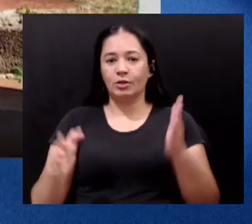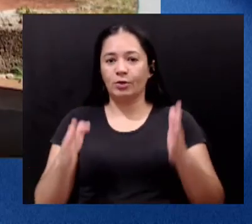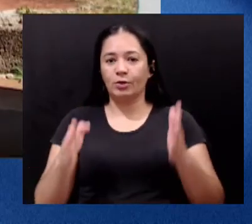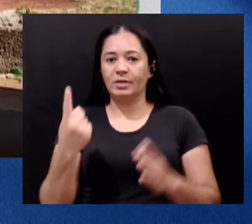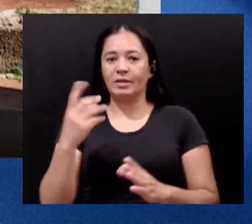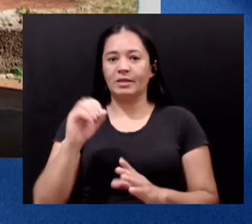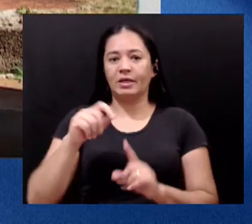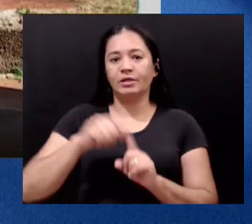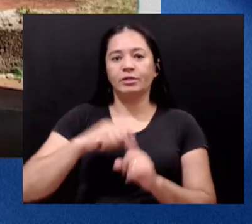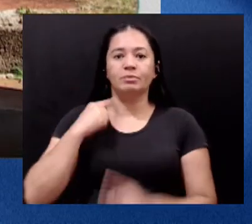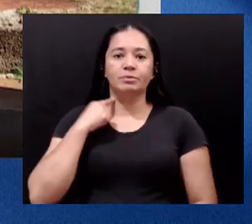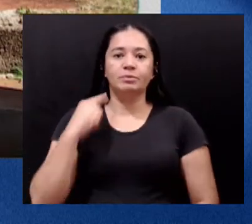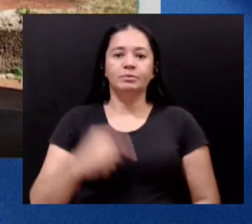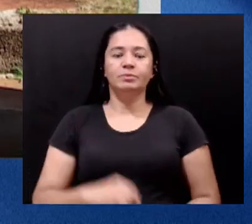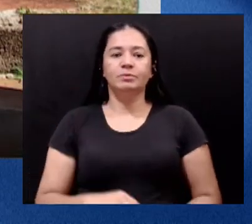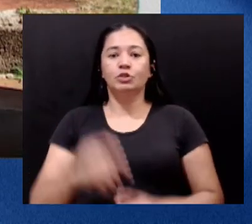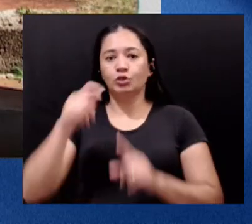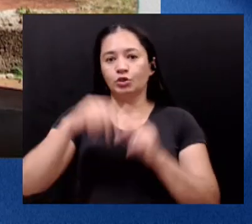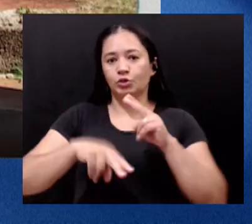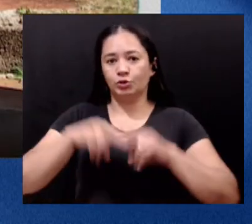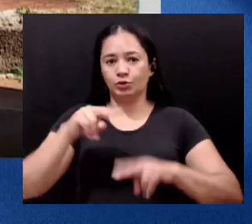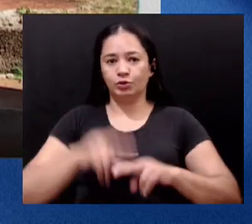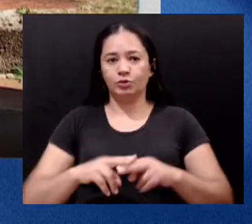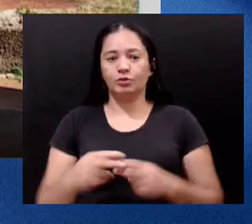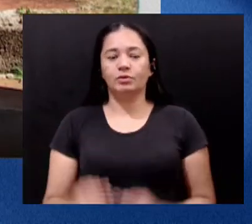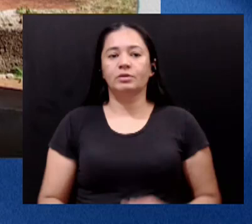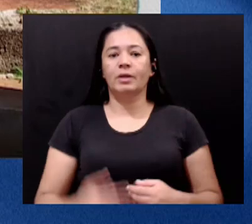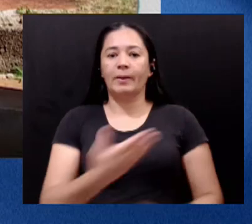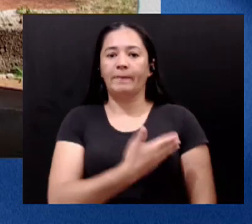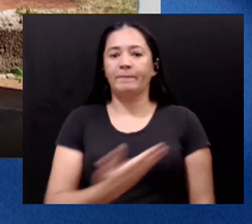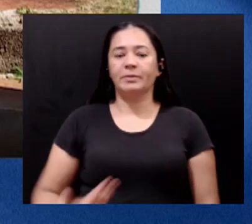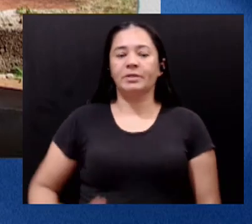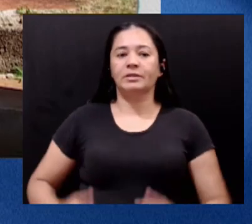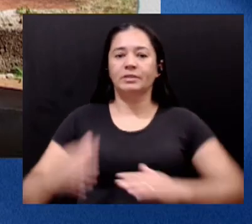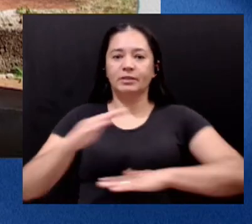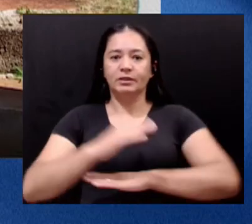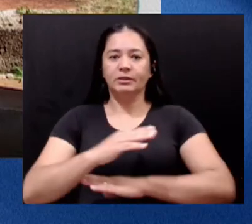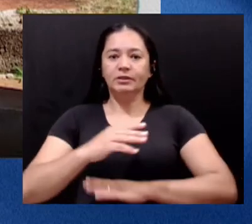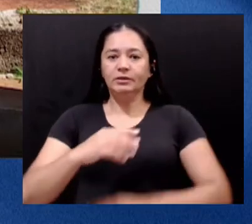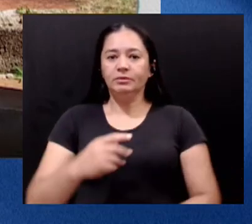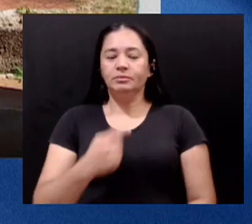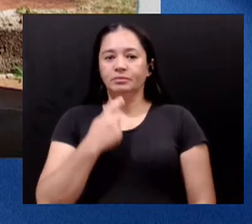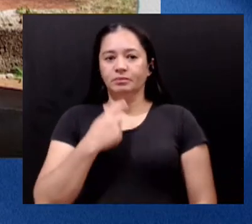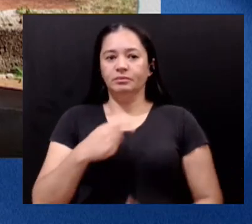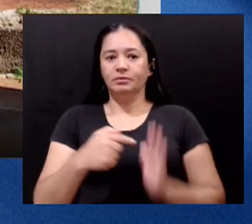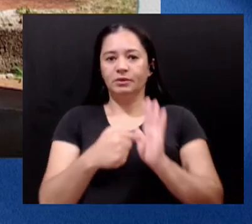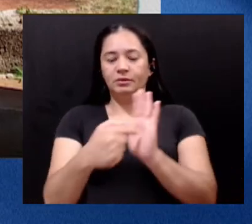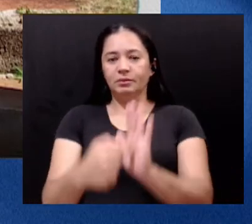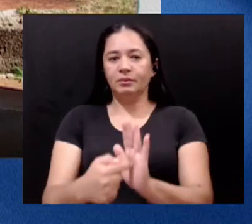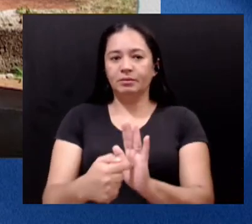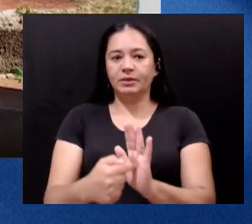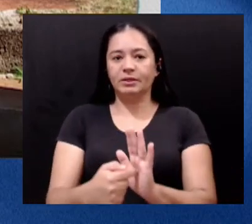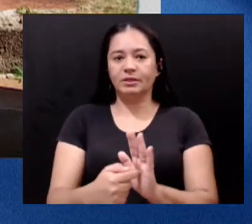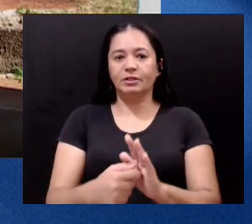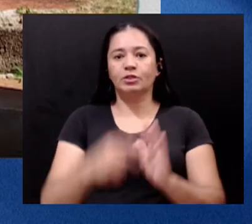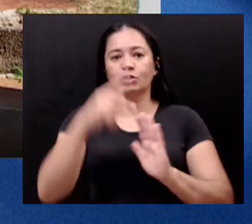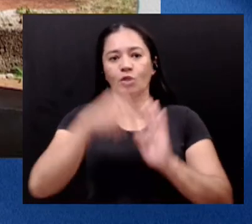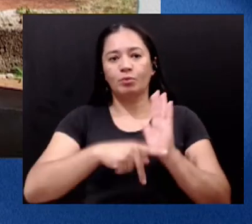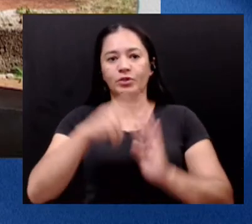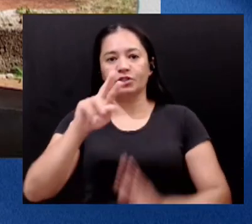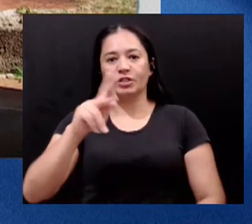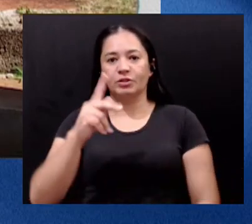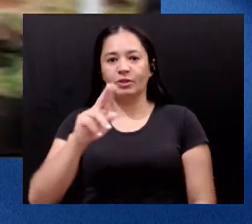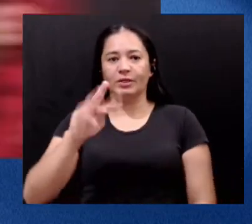O presidente da Câmara participa da apresentação do projeto HITS, o Hub Internacional para o